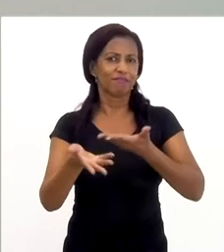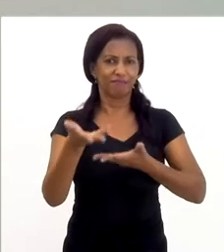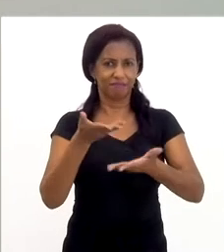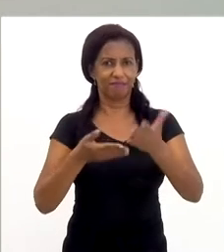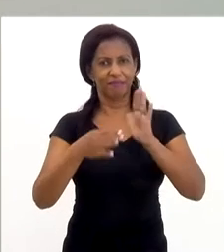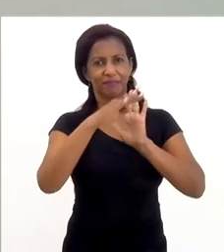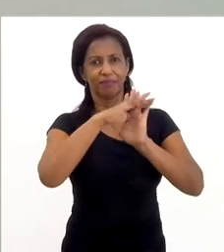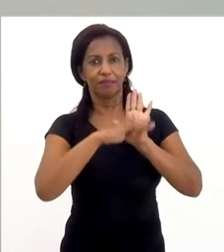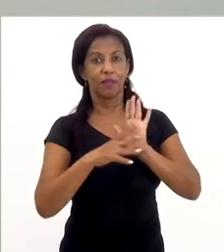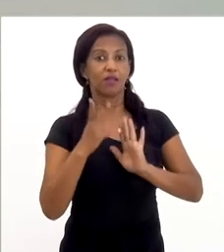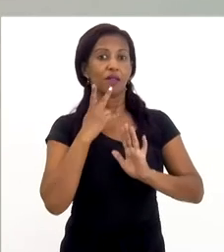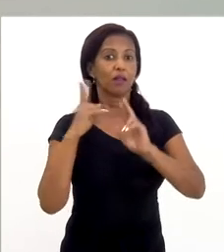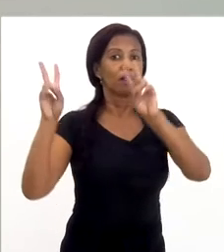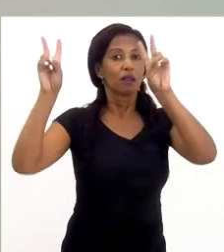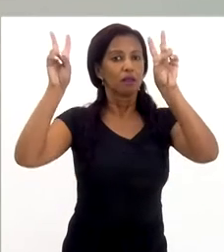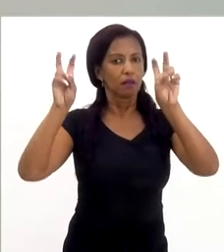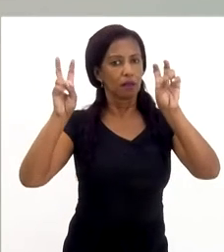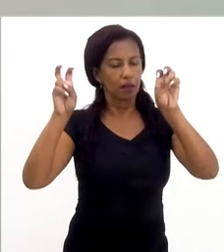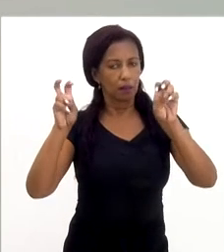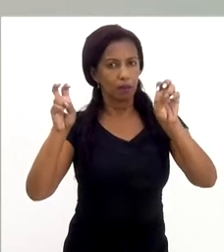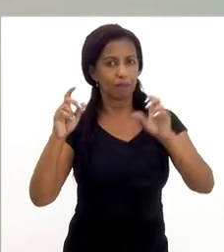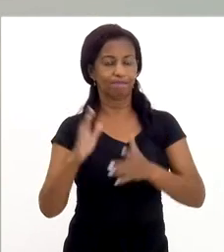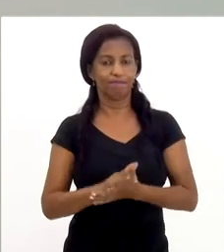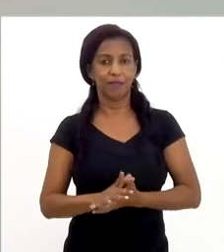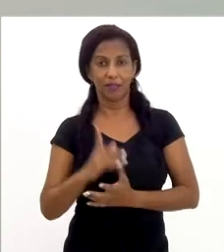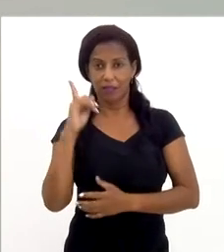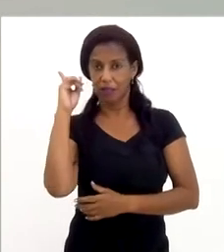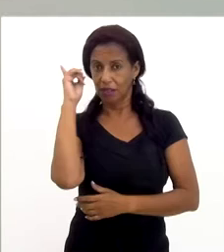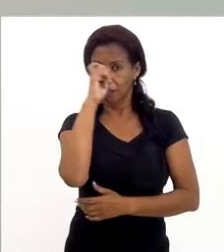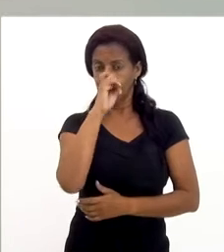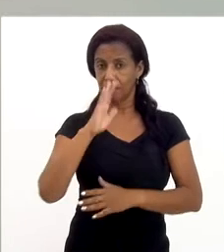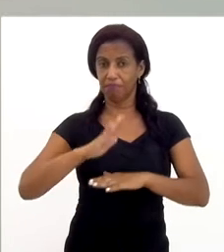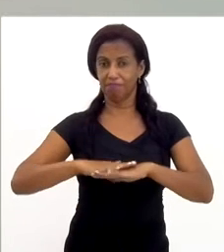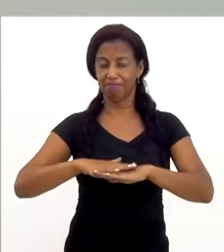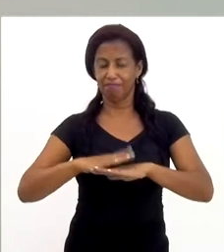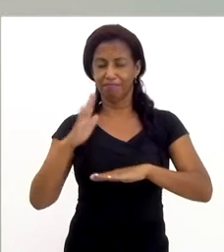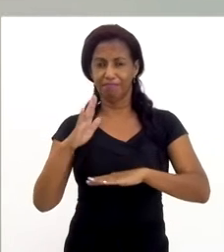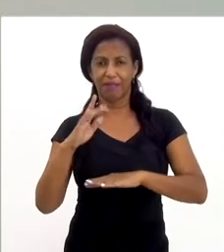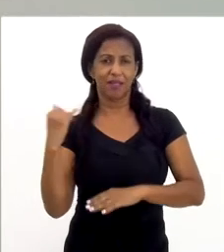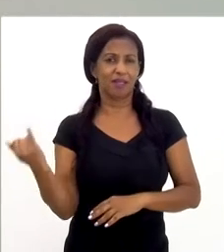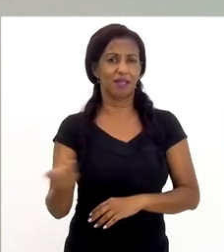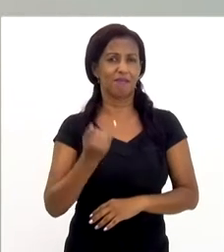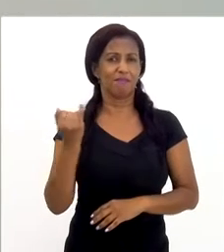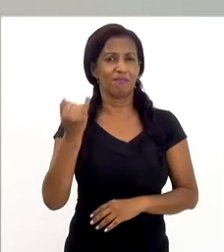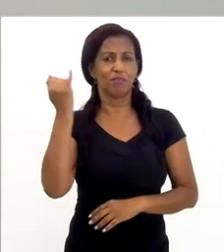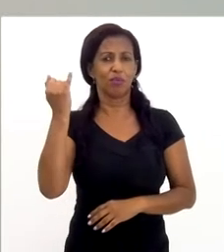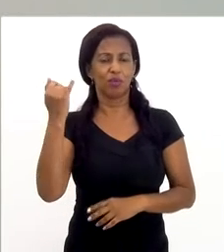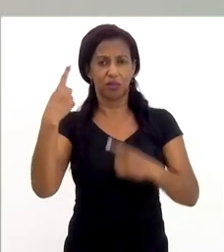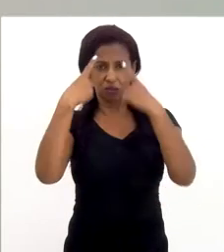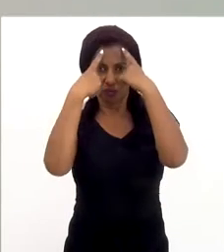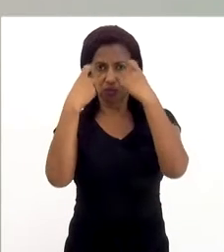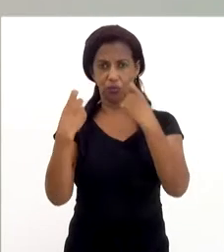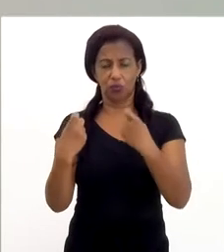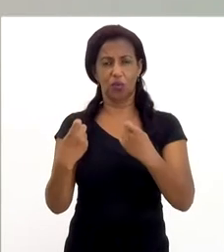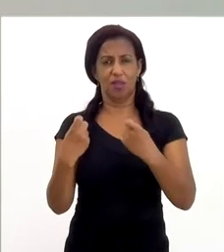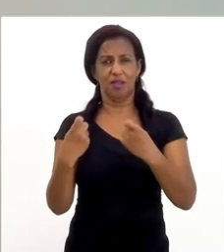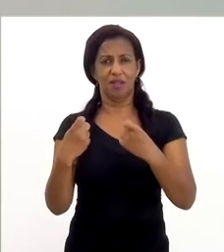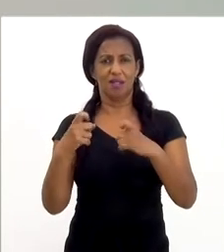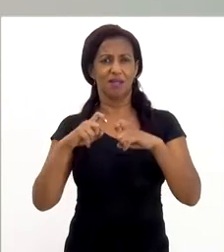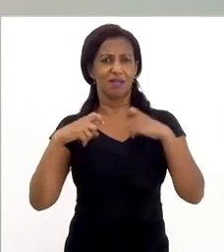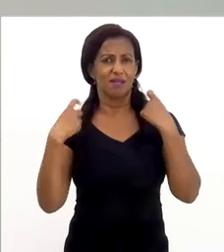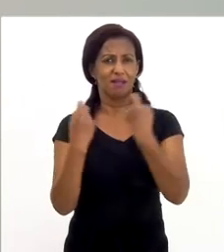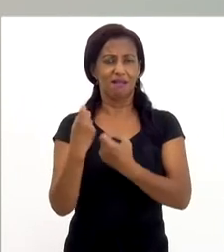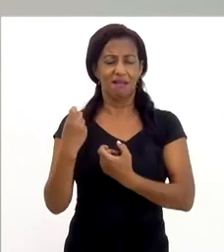participando desse programa falando de um tema que é delicado mas também é É sério e muito importante que a questão da violência